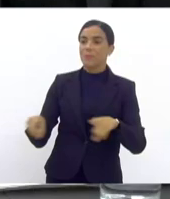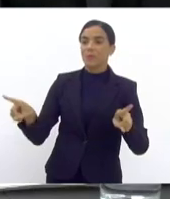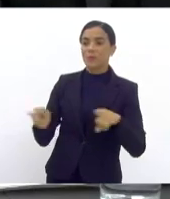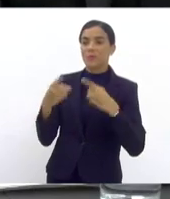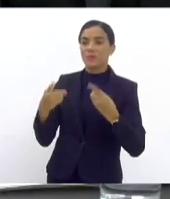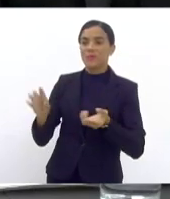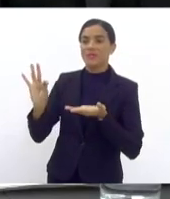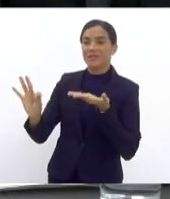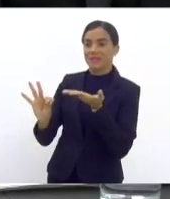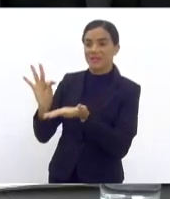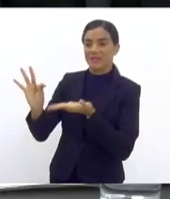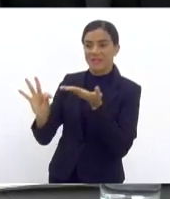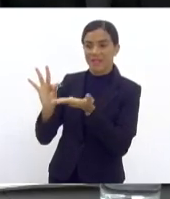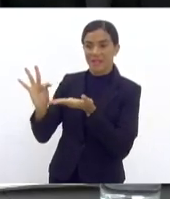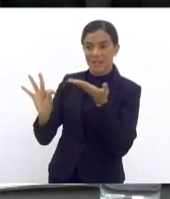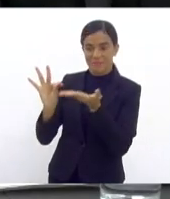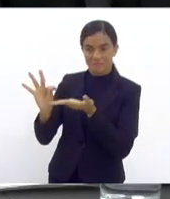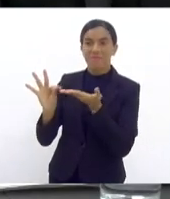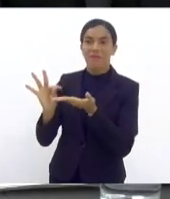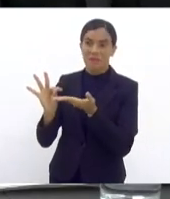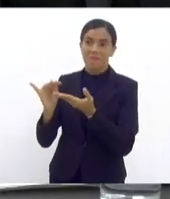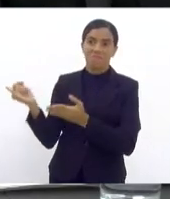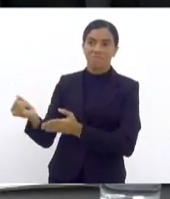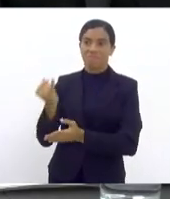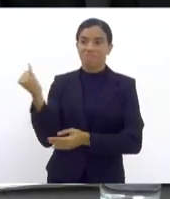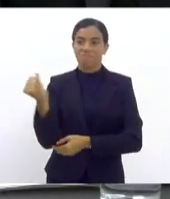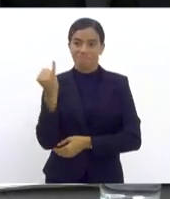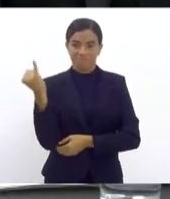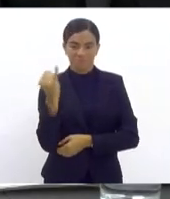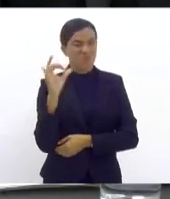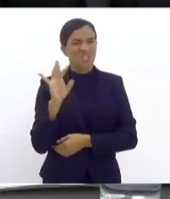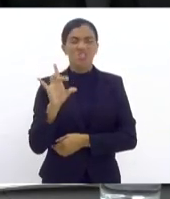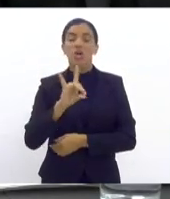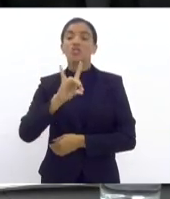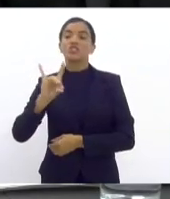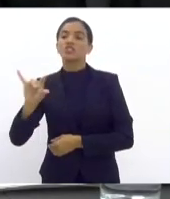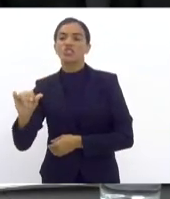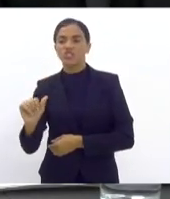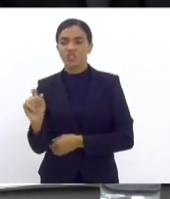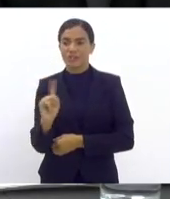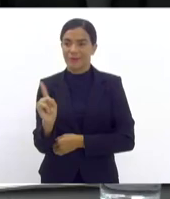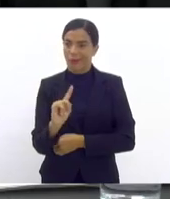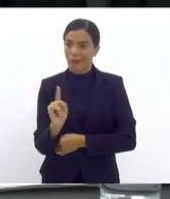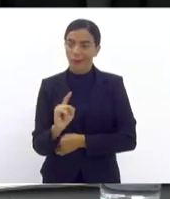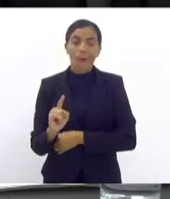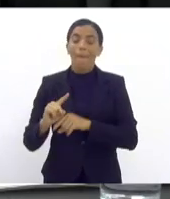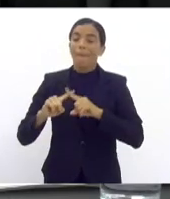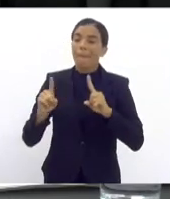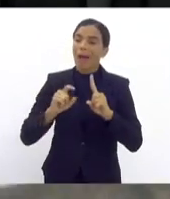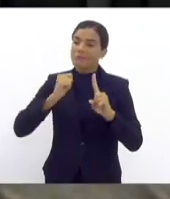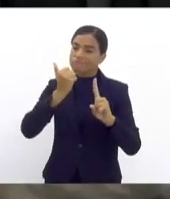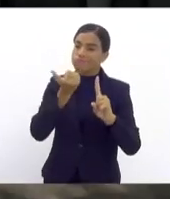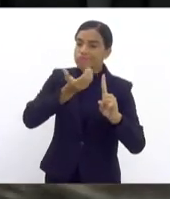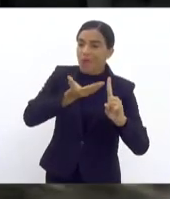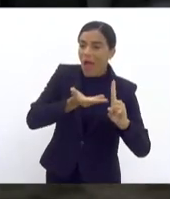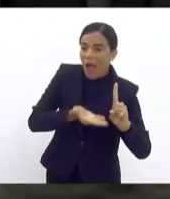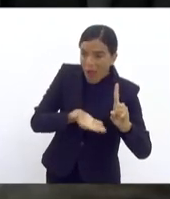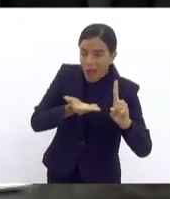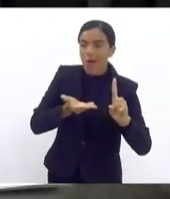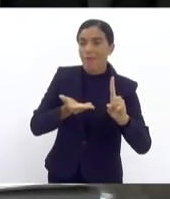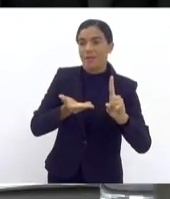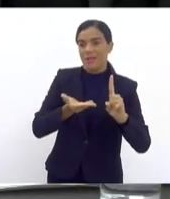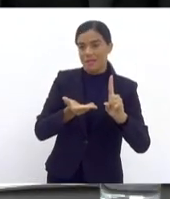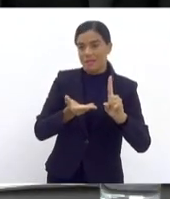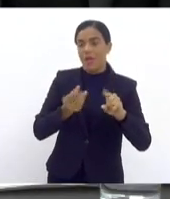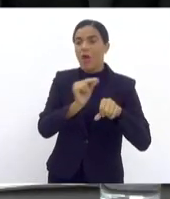como um momento relevante. E não é somente uma data, é de fato dar voz a esta forma